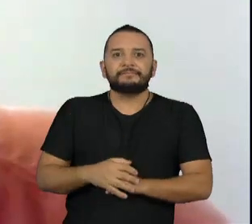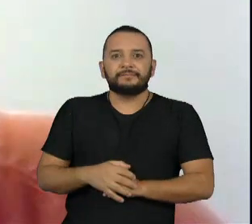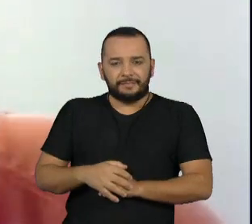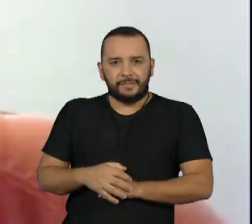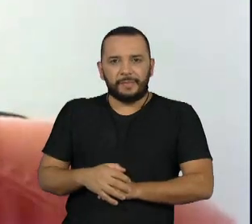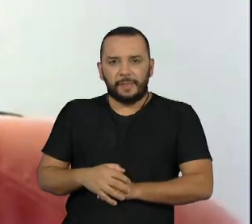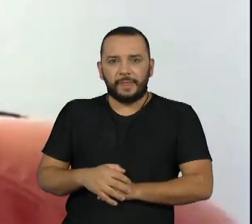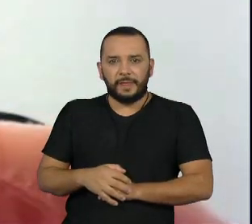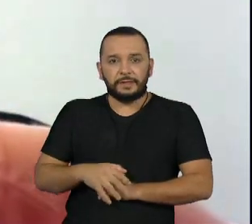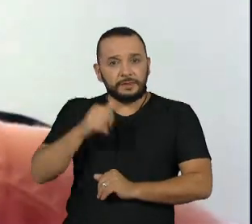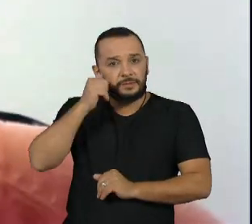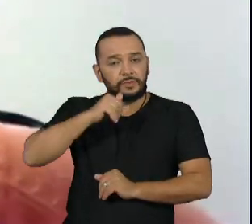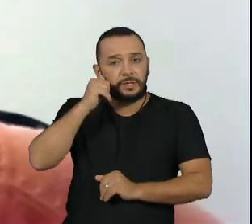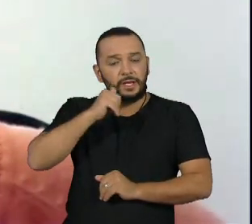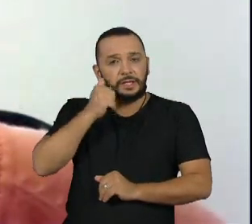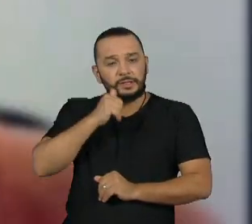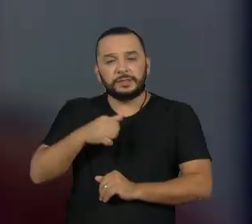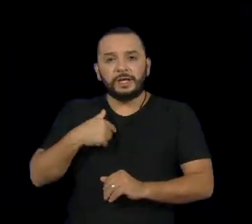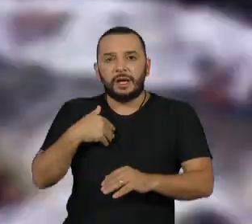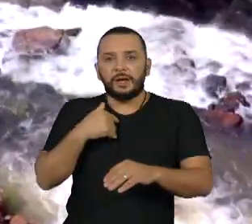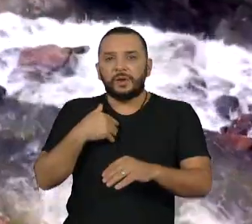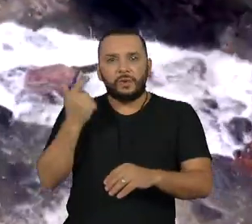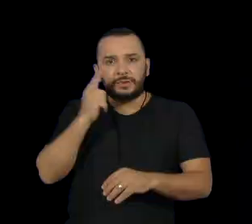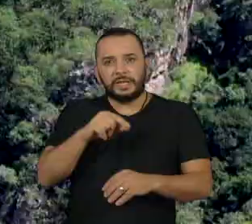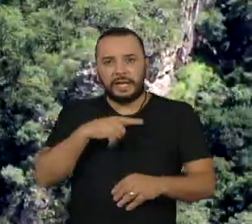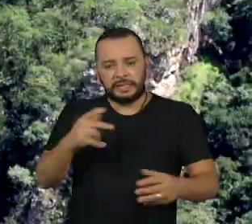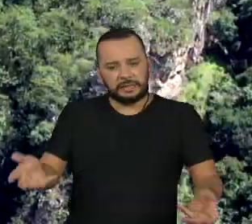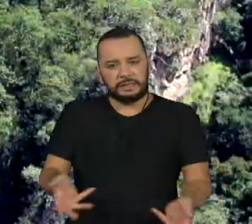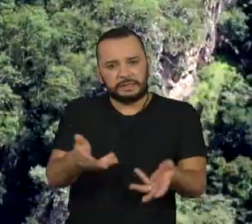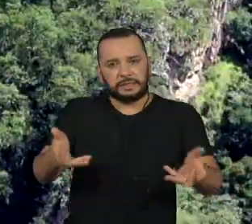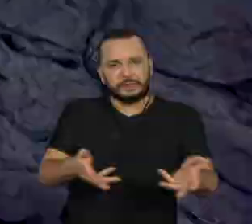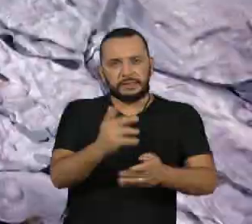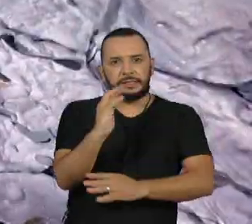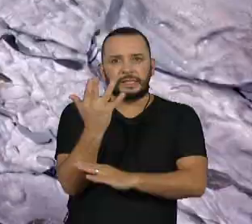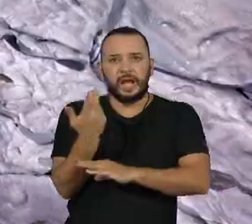com que o Cerrado seja o que o Cerrado é.